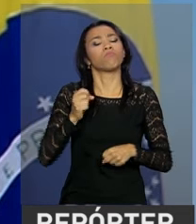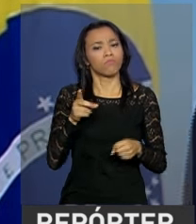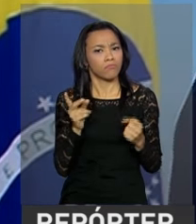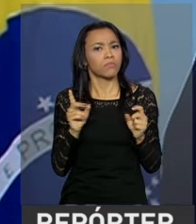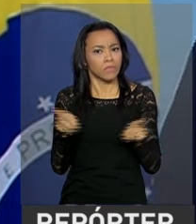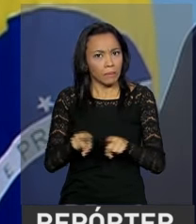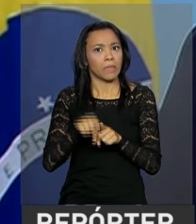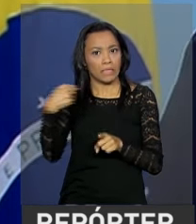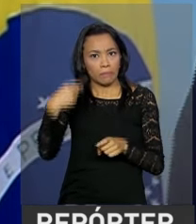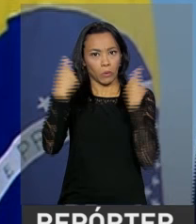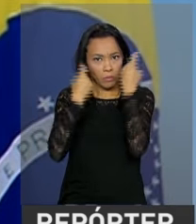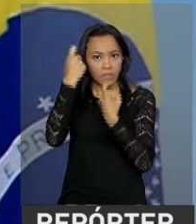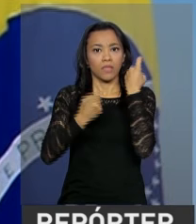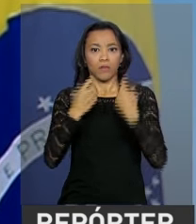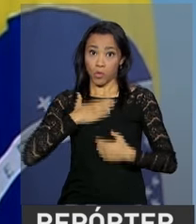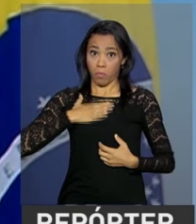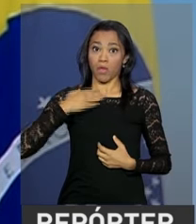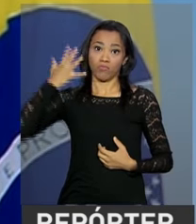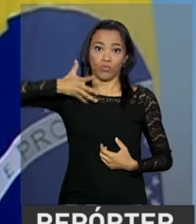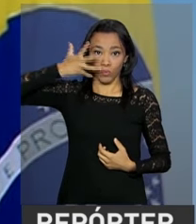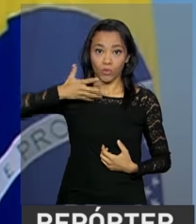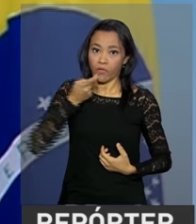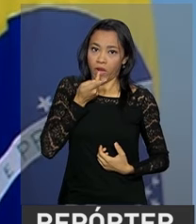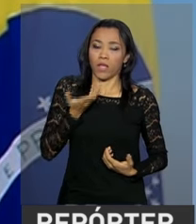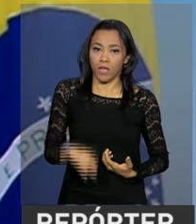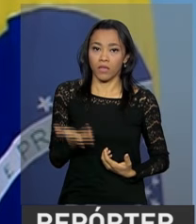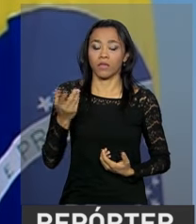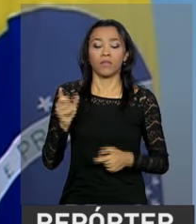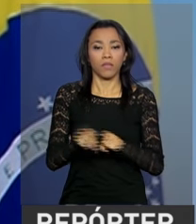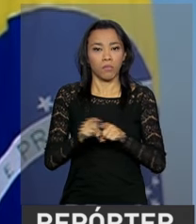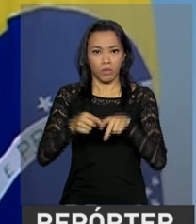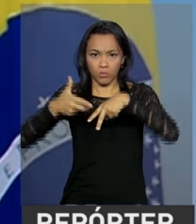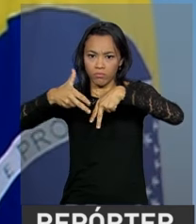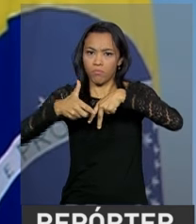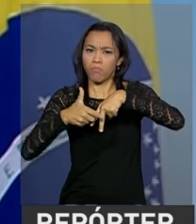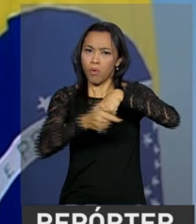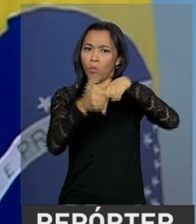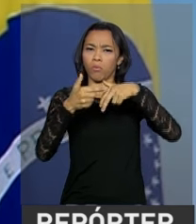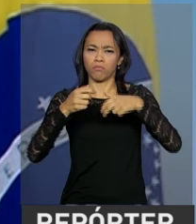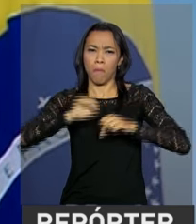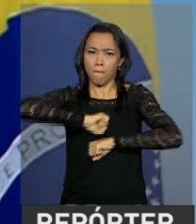discursos todos de hoje pela manhã, inclusive o meu, mencionava a questão do terrorismo, né?